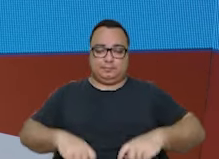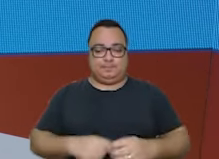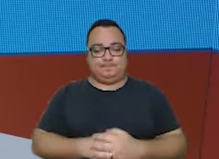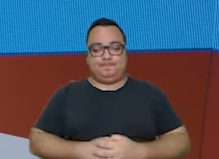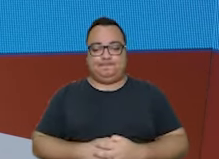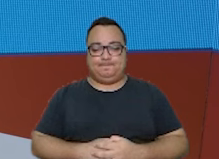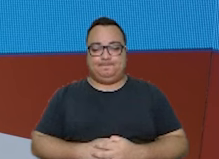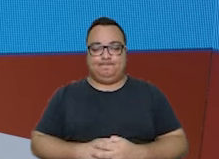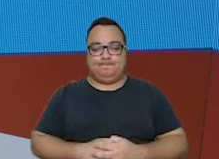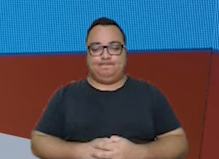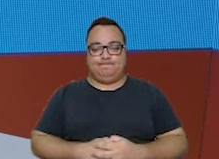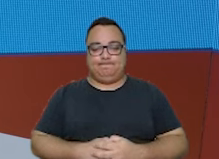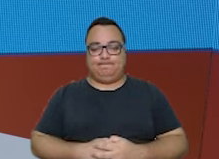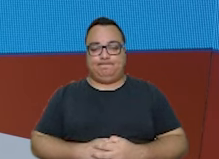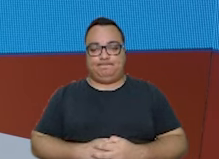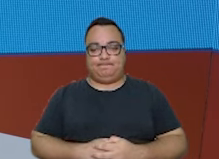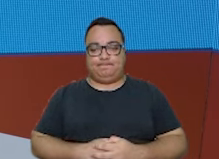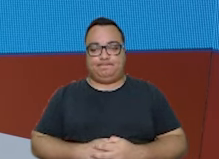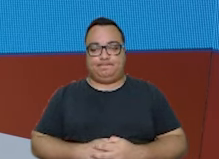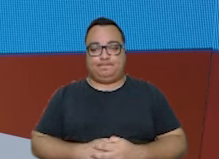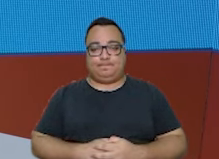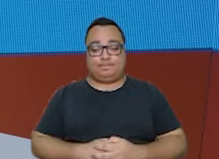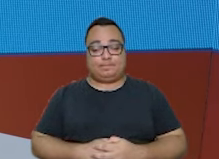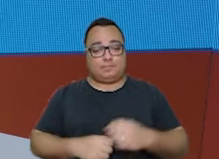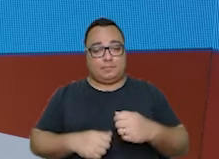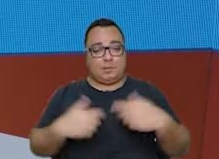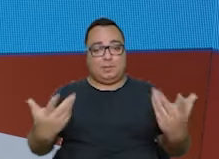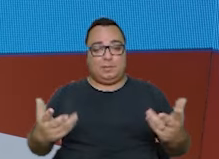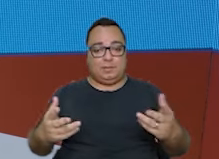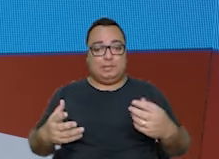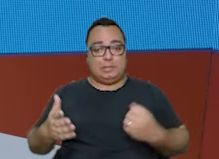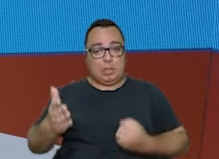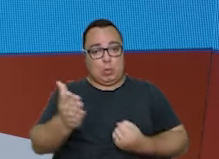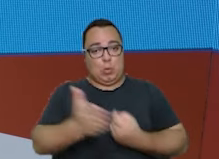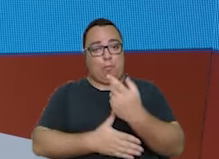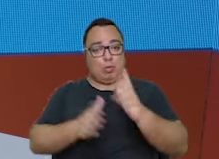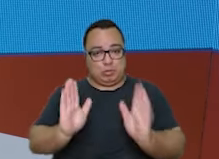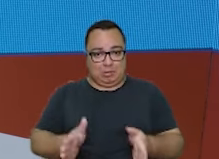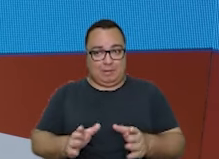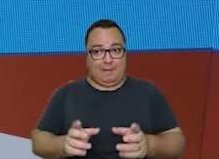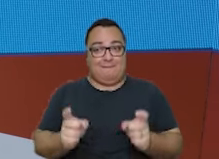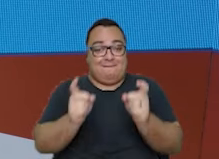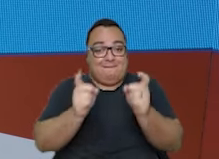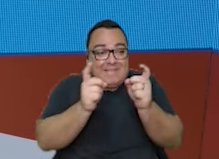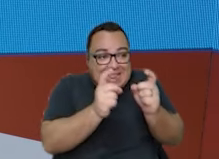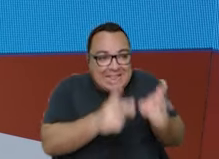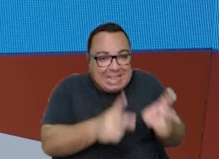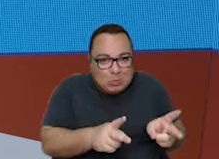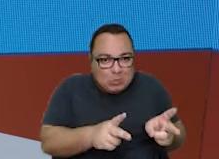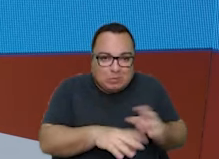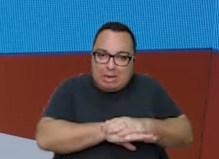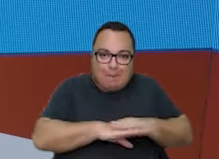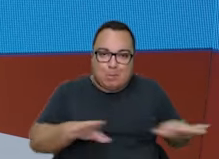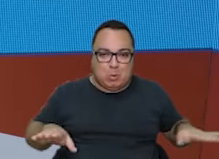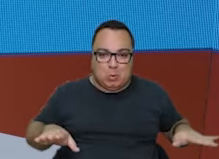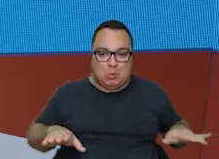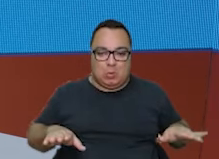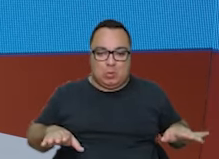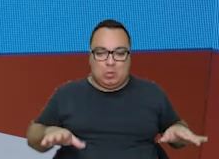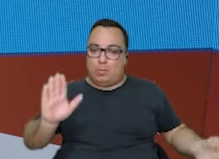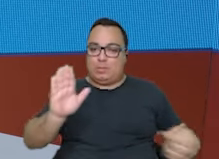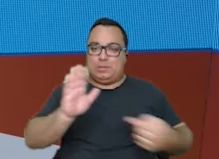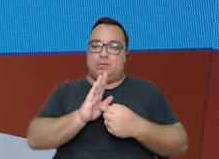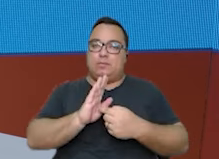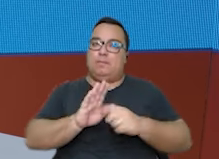curioso né fal porque em tese esse é o momento que você já fez a venda o seu objetivo já foi alcançado só que você tá contando uma uma